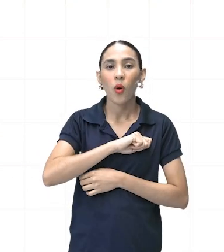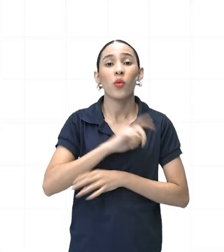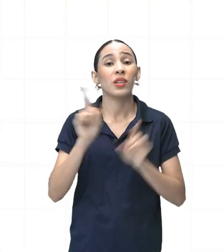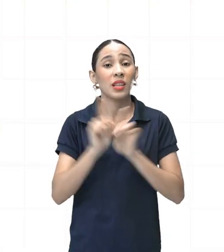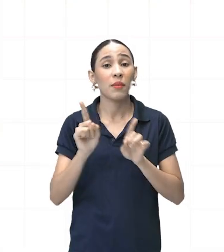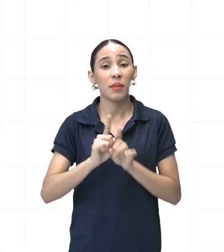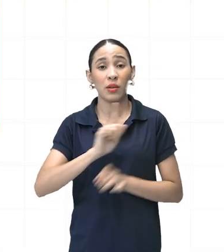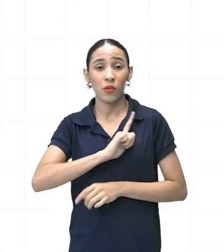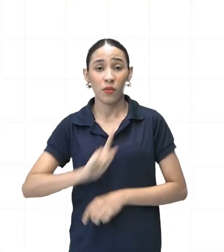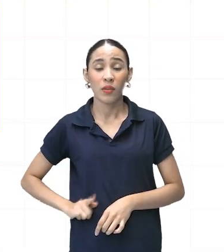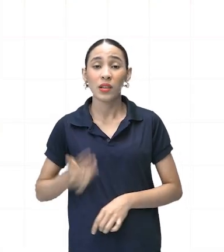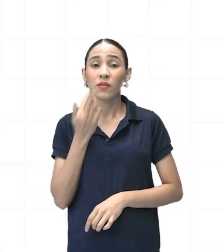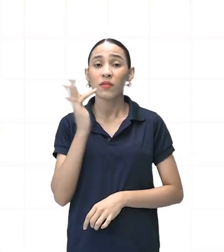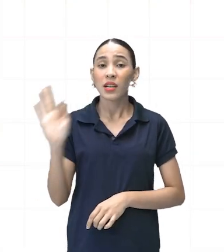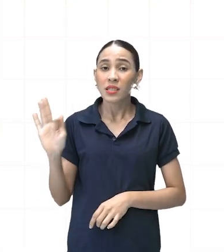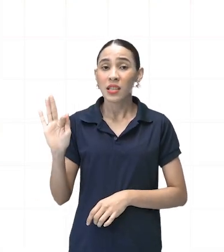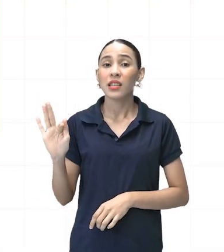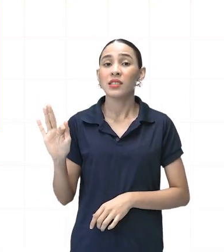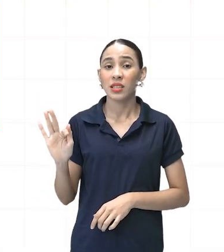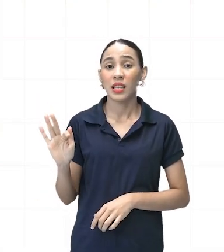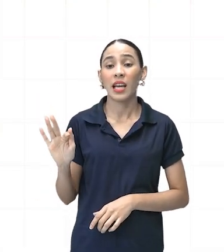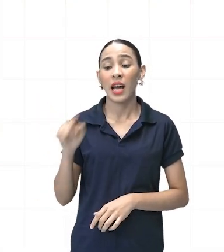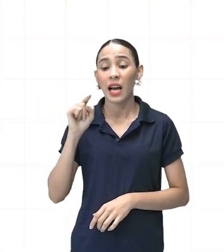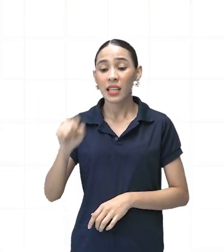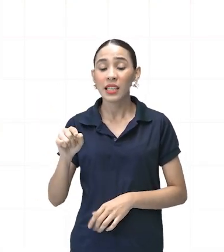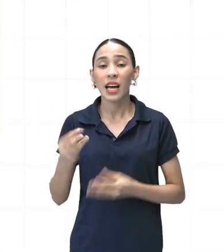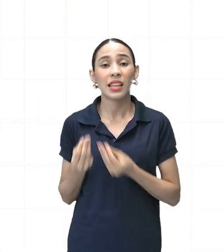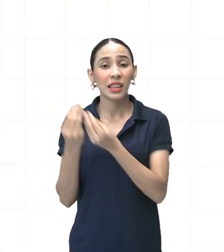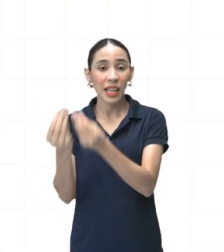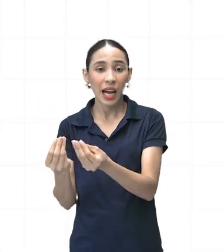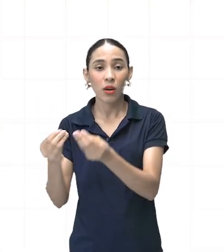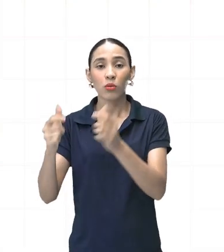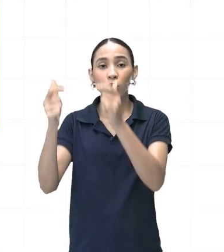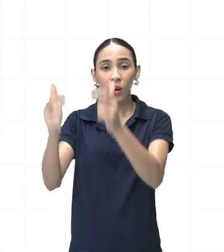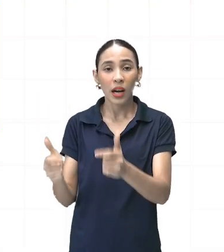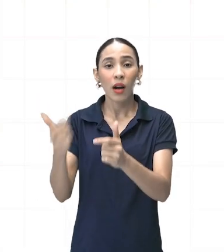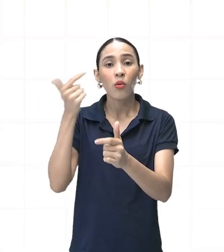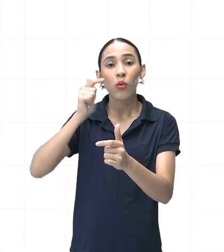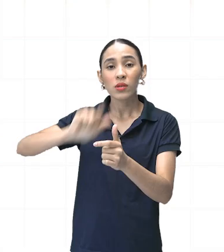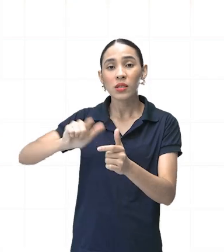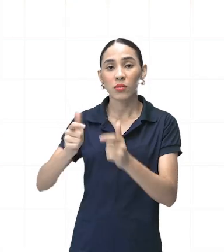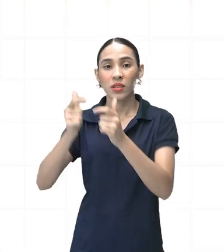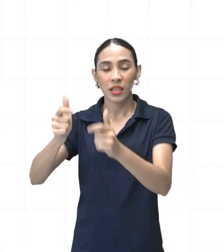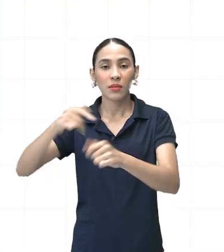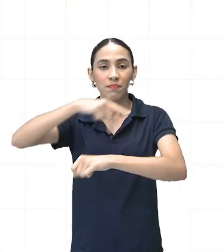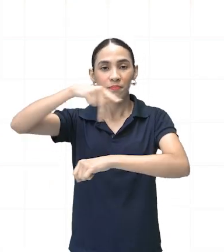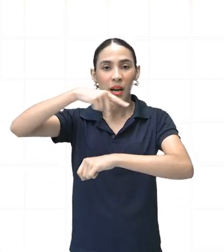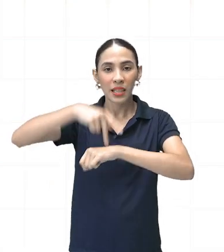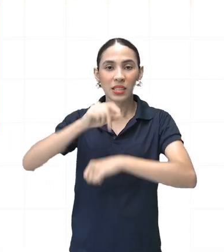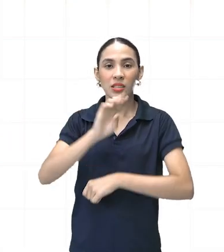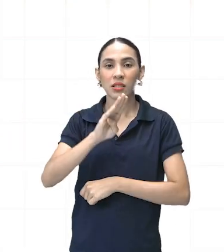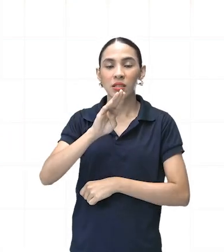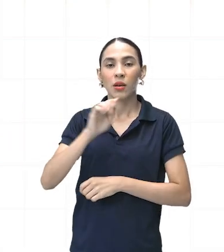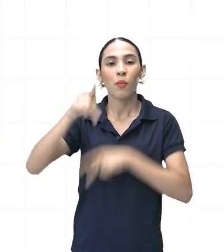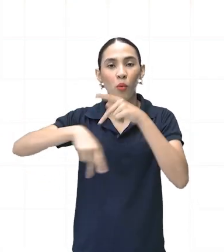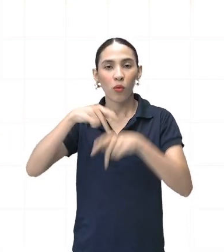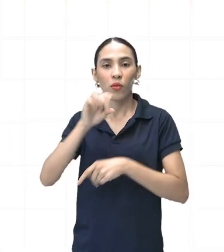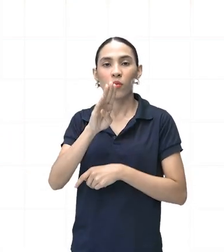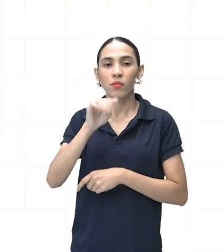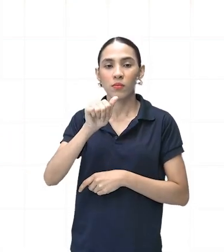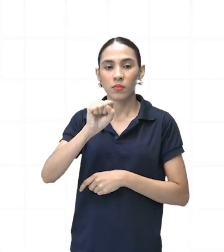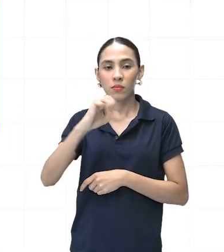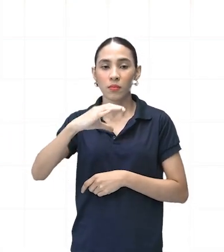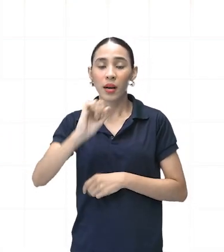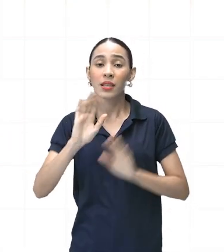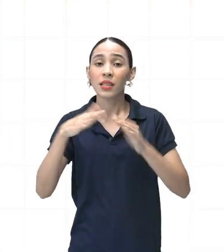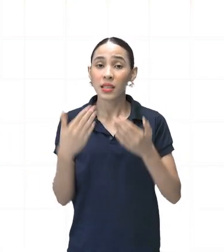e o governo francês a ceder esse território para instalar aí a nação basca. Através do